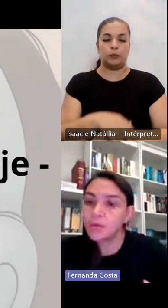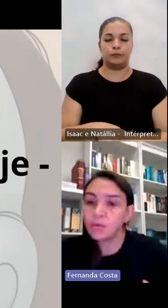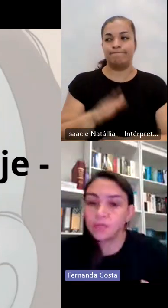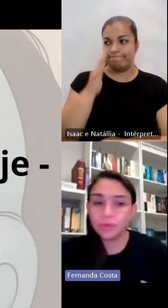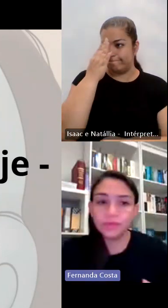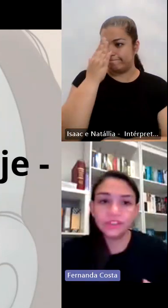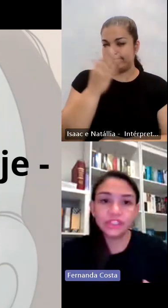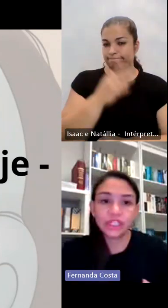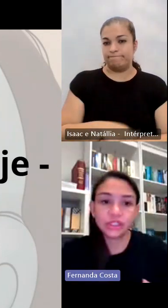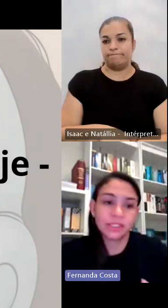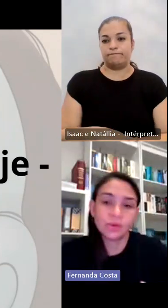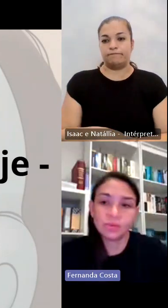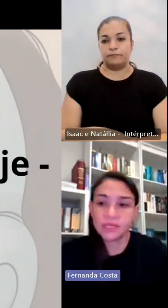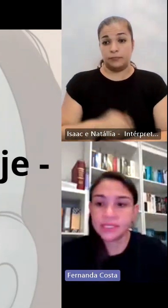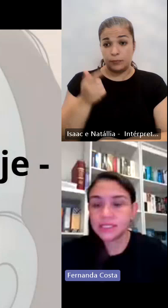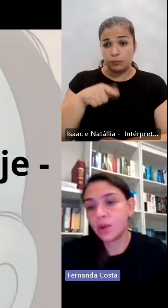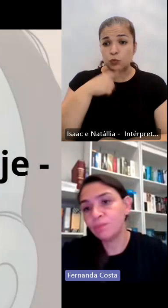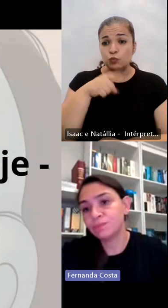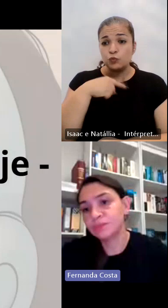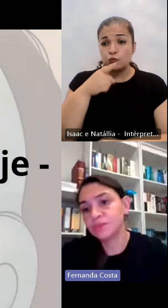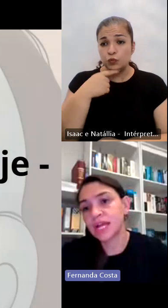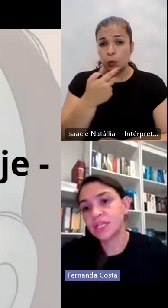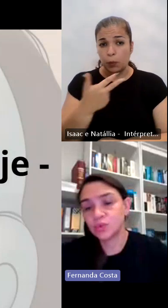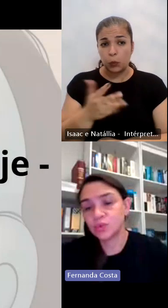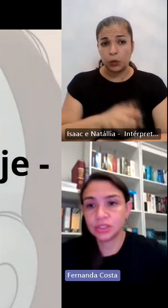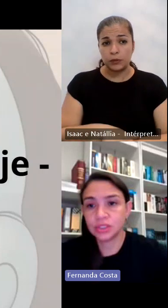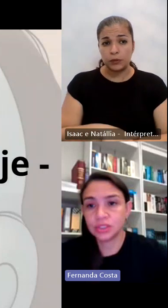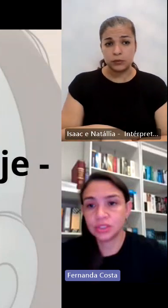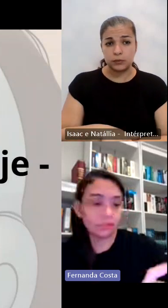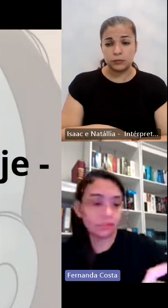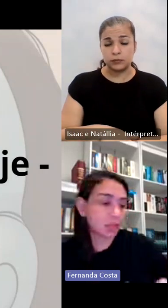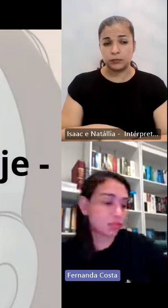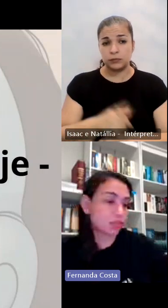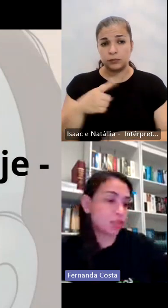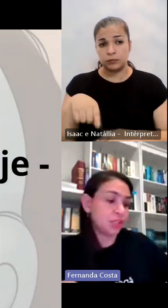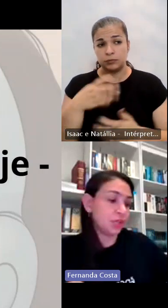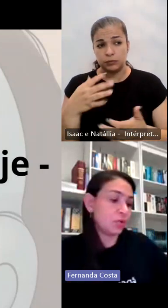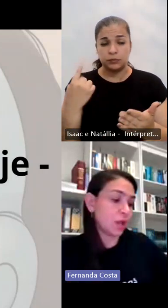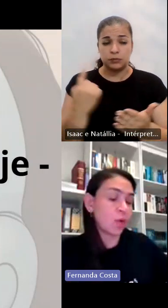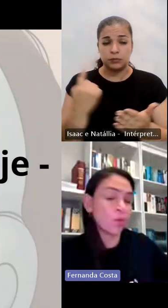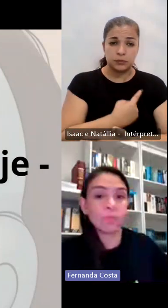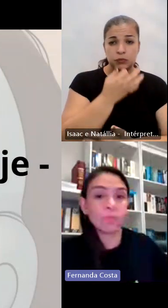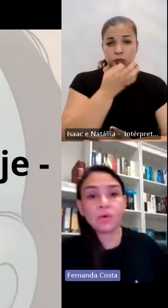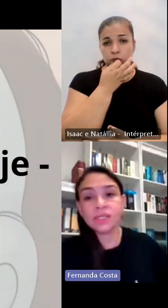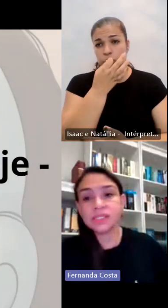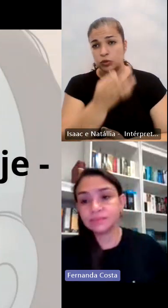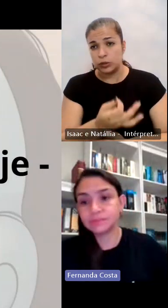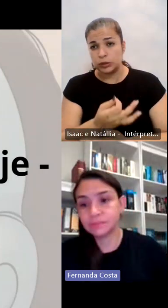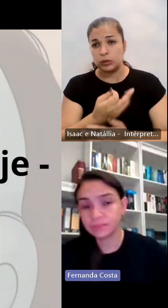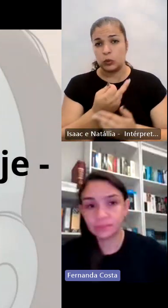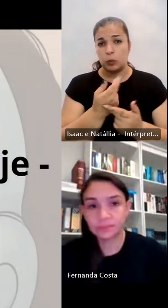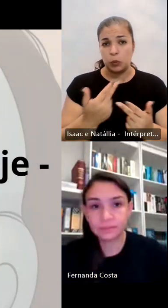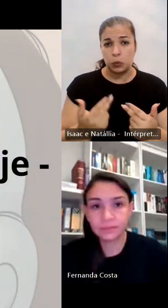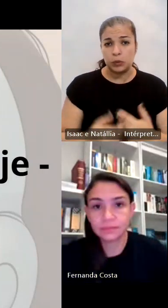Mais alguma dúvida, gente? Mais alguma questão? Vocês gostariam de perguntar, sugerir, colocar alguma